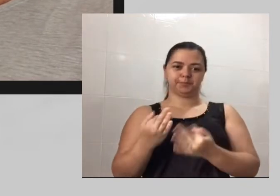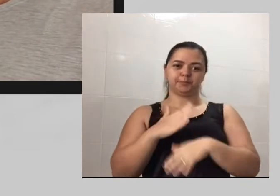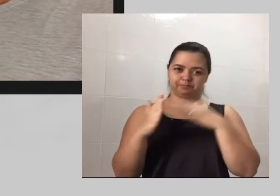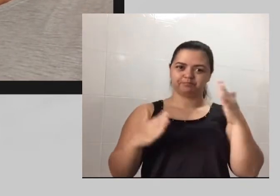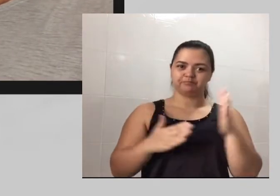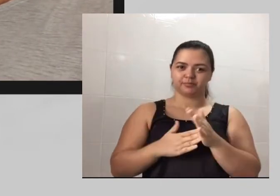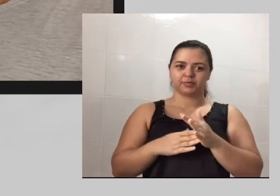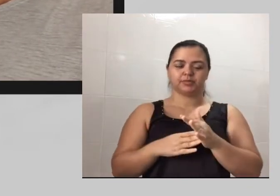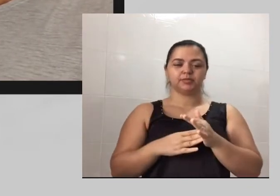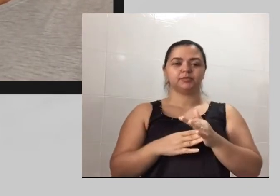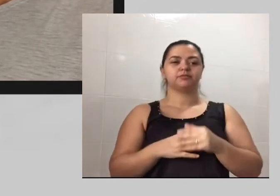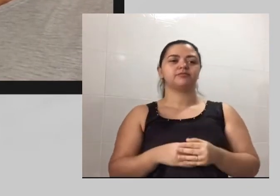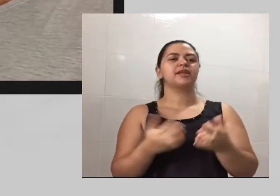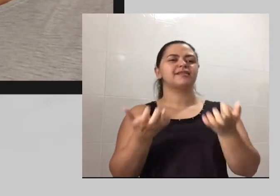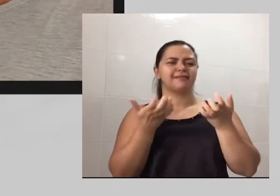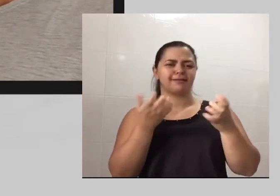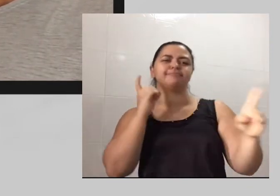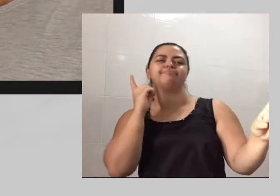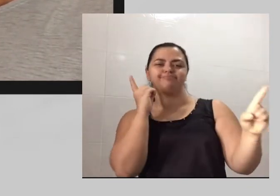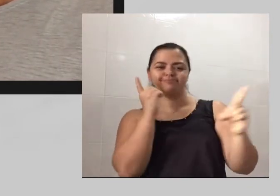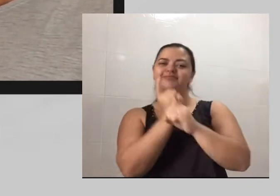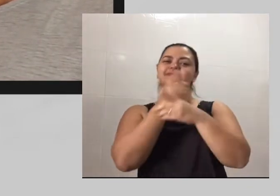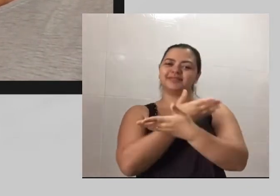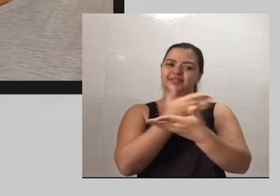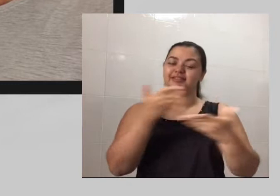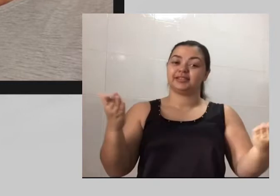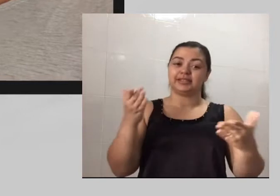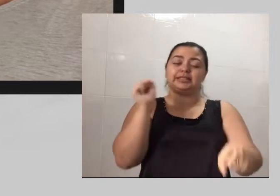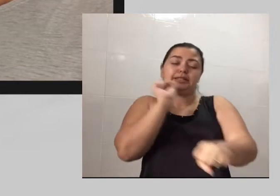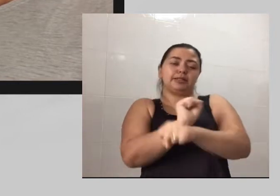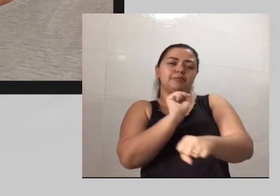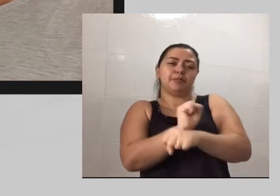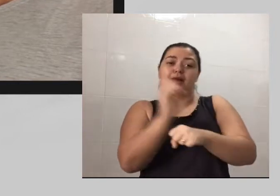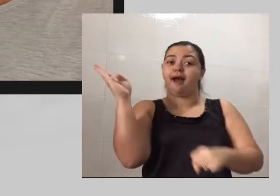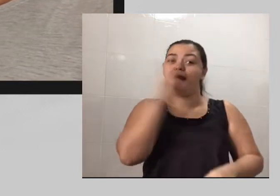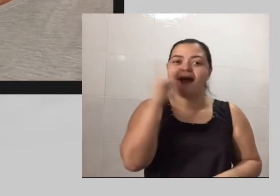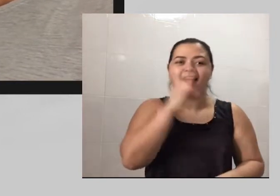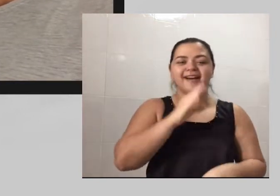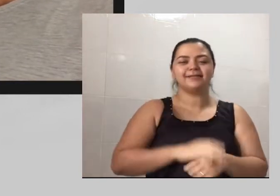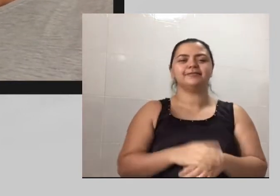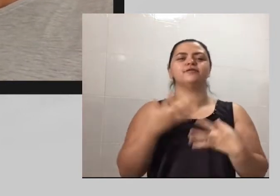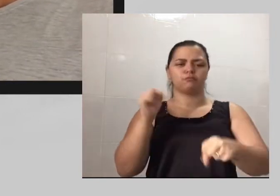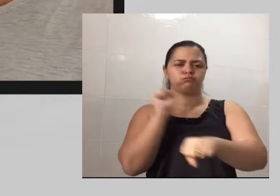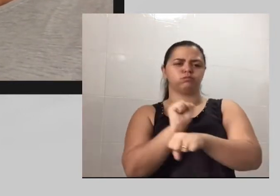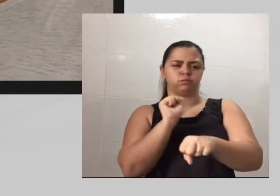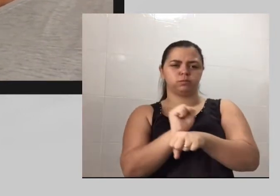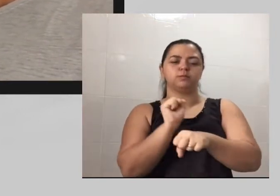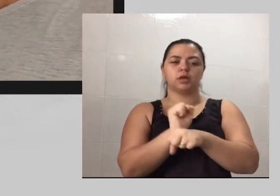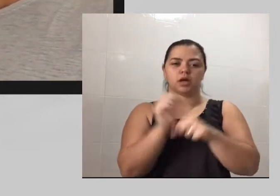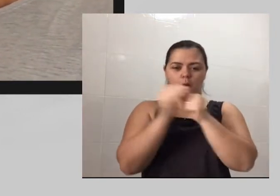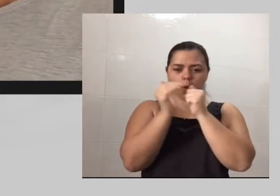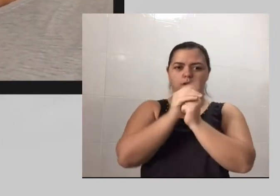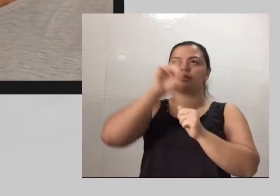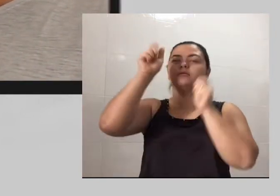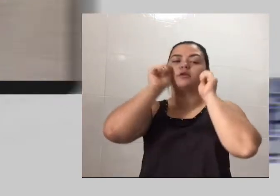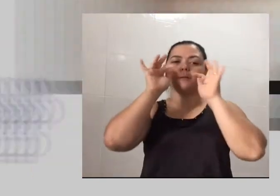estamos desejosos de congregar e esperançosos de que esse dia chegue logo. Vamos perseverar em oração. Deus nos abençoe e um